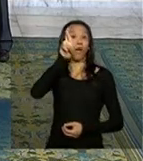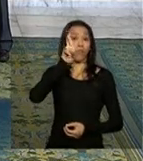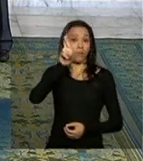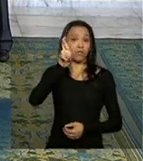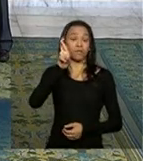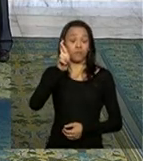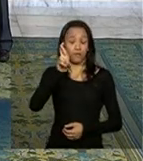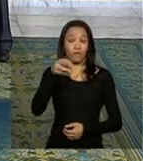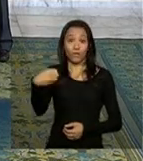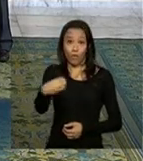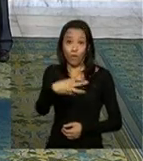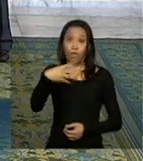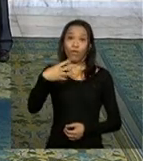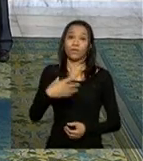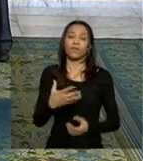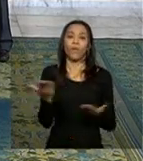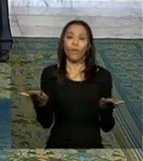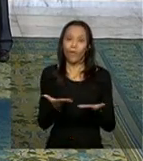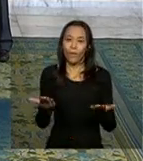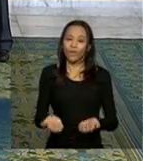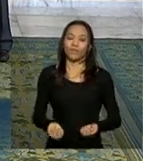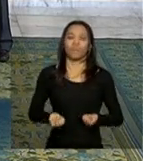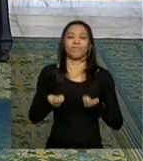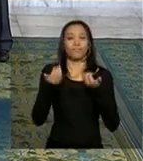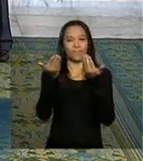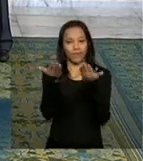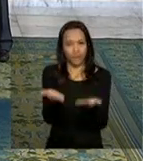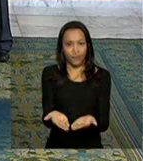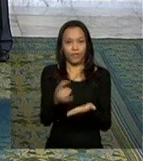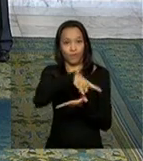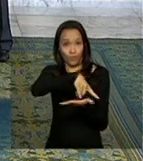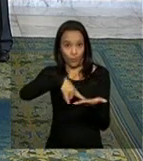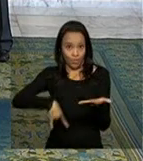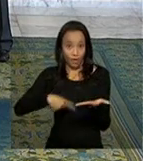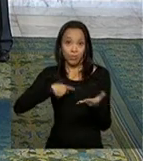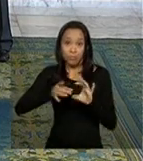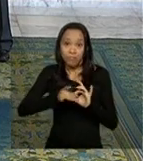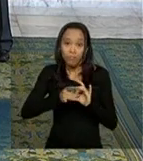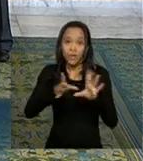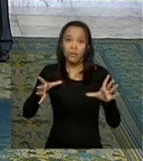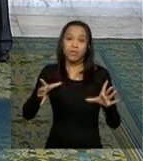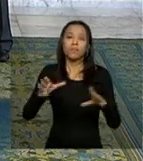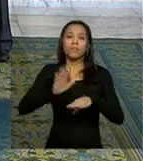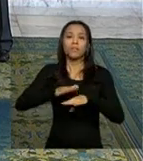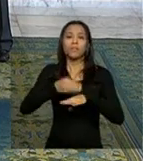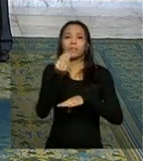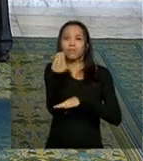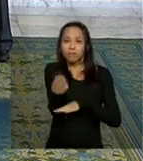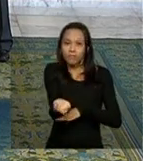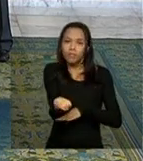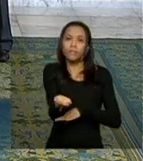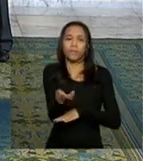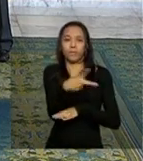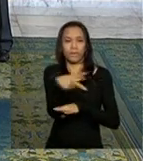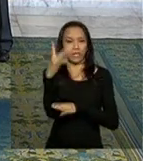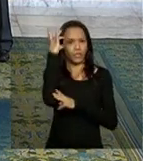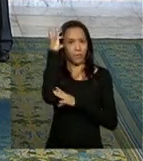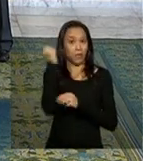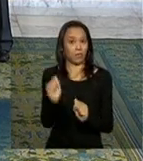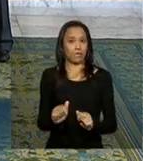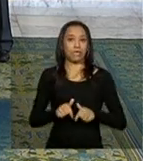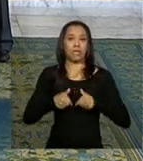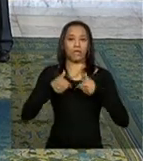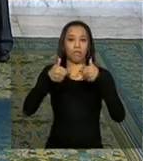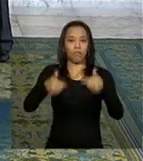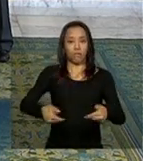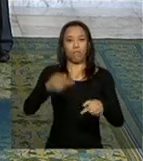Brasil estão entregando nesta cerimônia suas cartas credenciais à presidenta Dilma Rousseff. Então, a